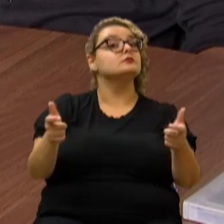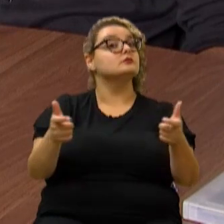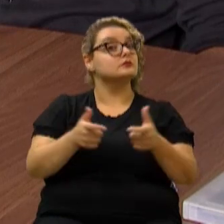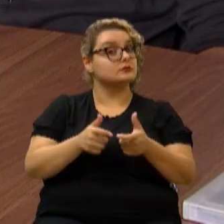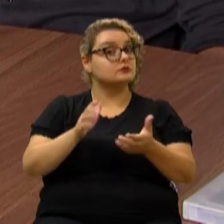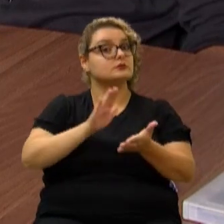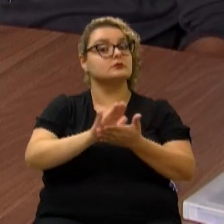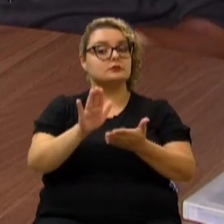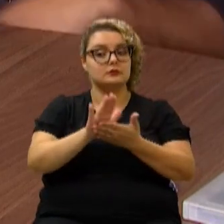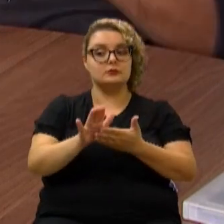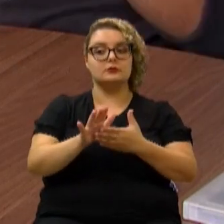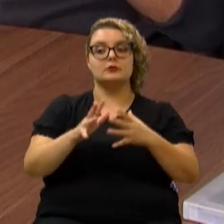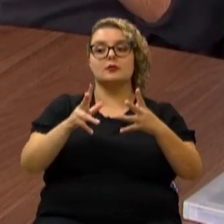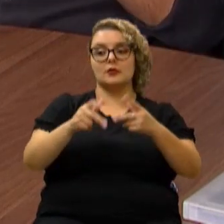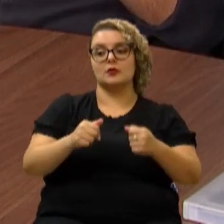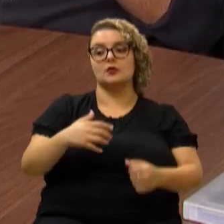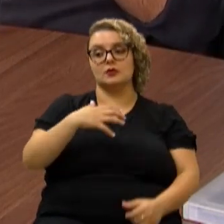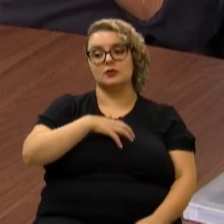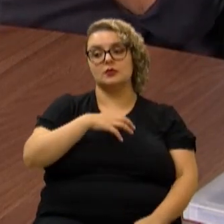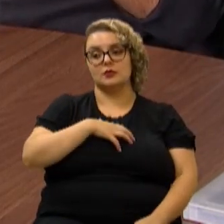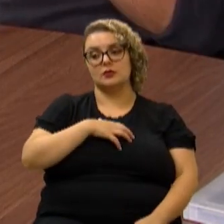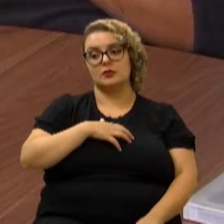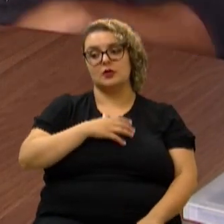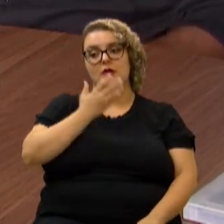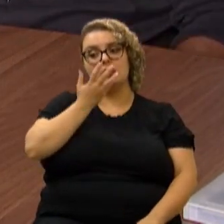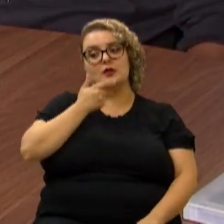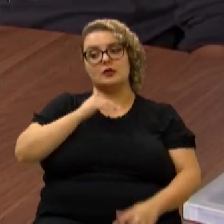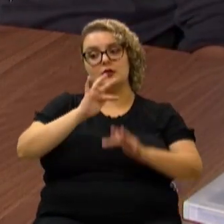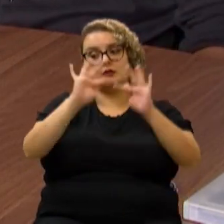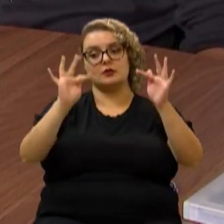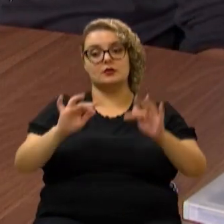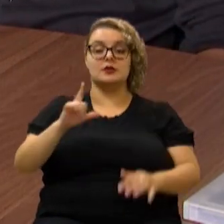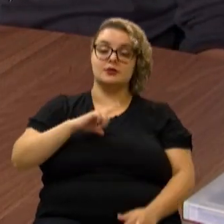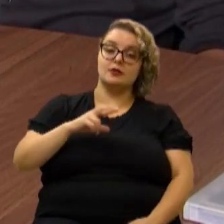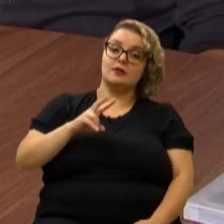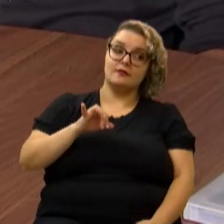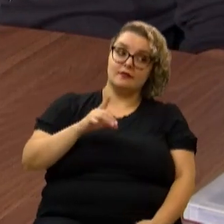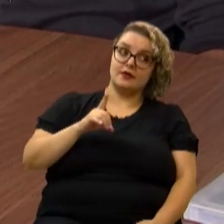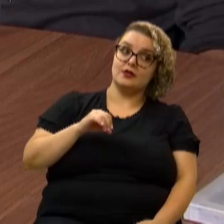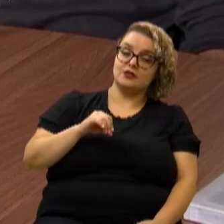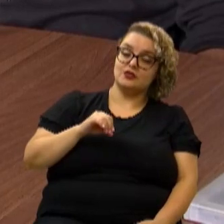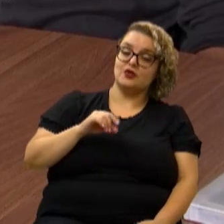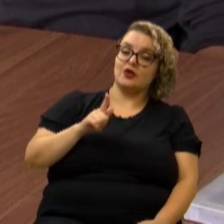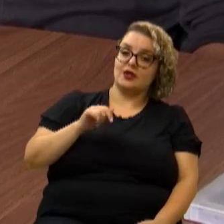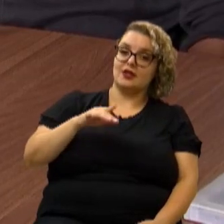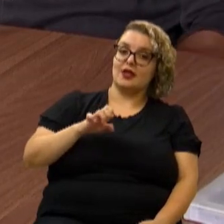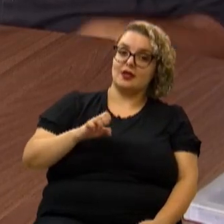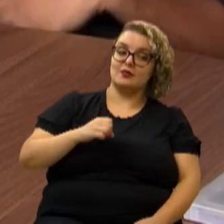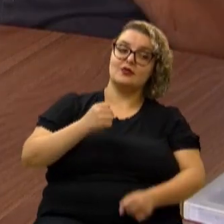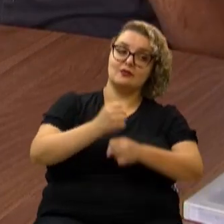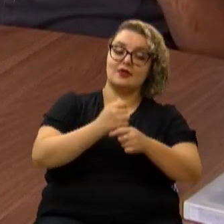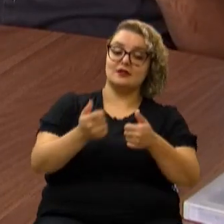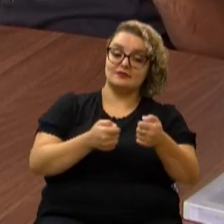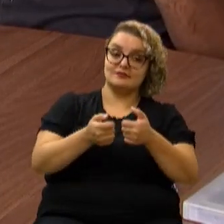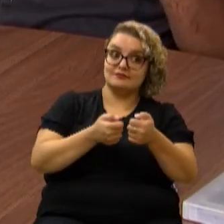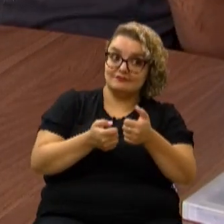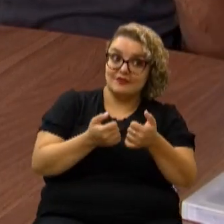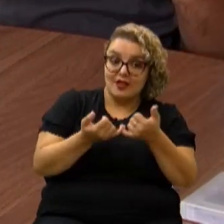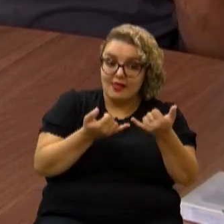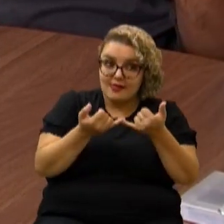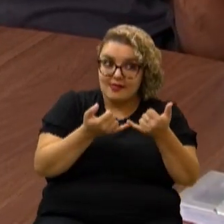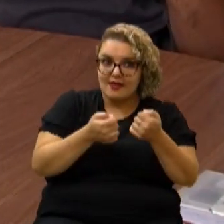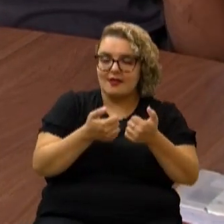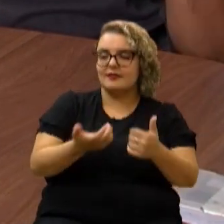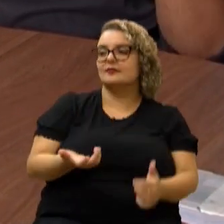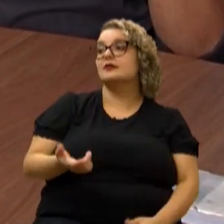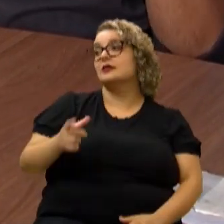está fazendo uma redução no seu custo e de todo jeito a criança vai ficar felizona se tiver um videogame do ano. E tem uma situação também que você